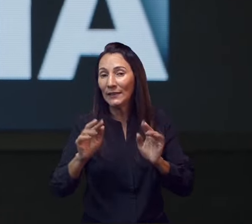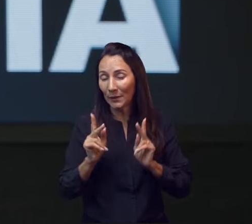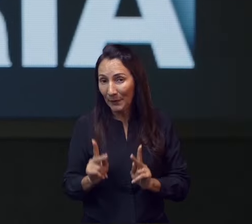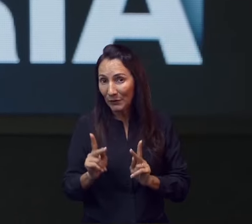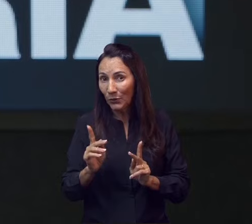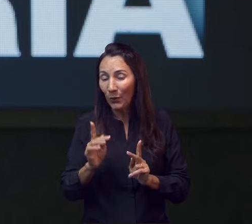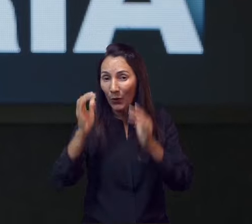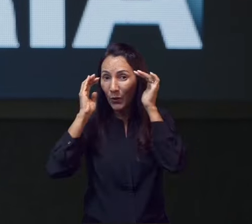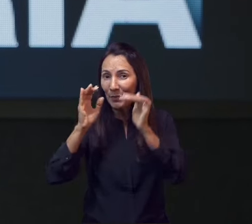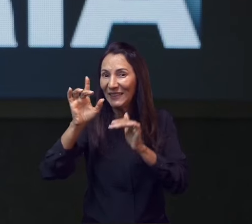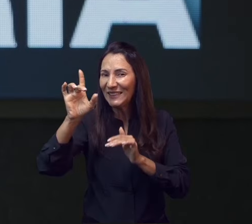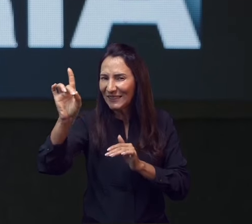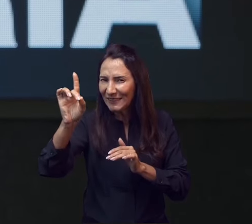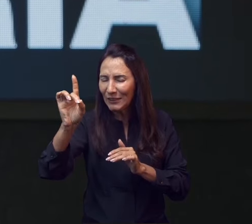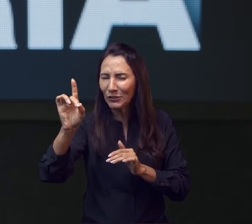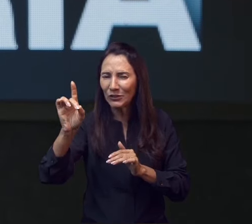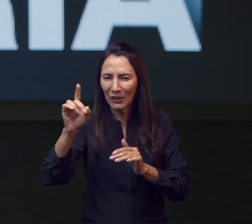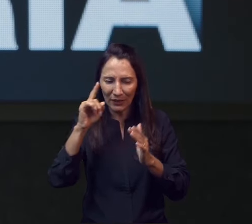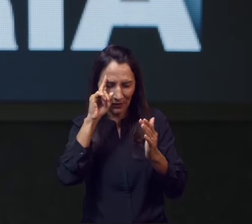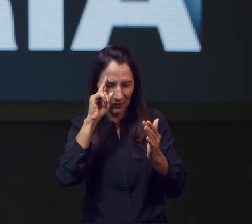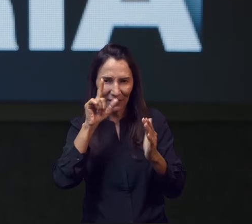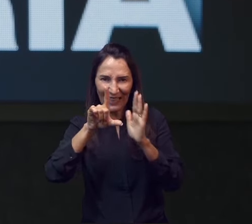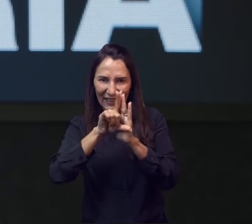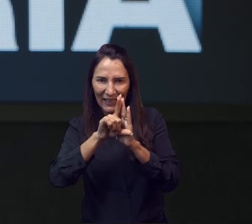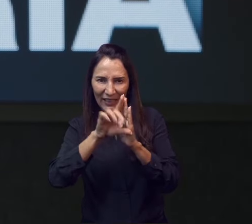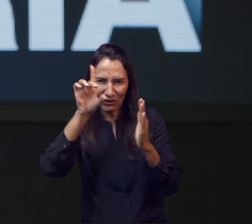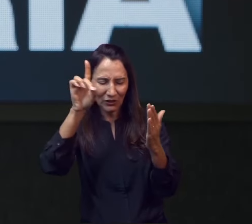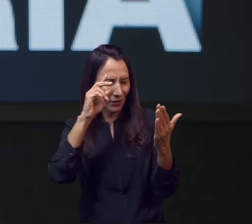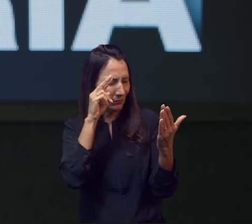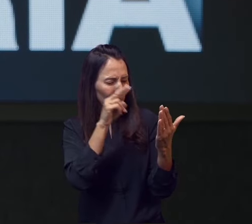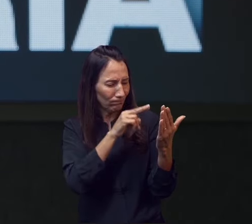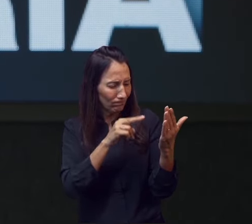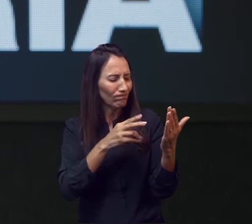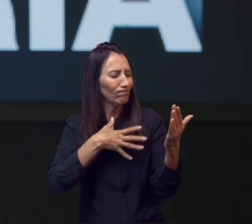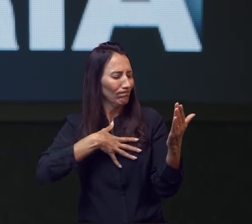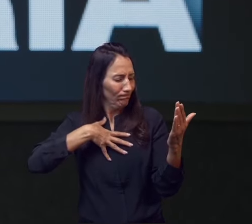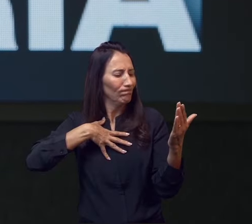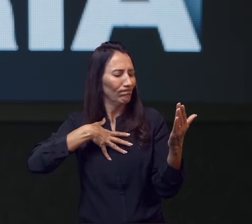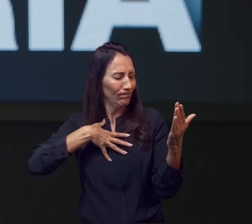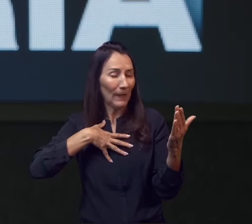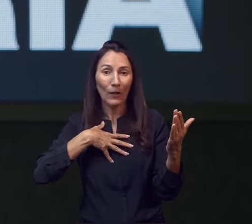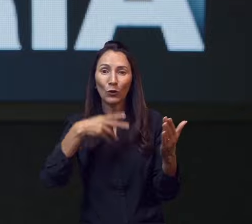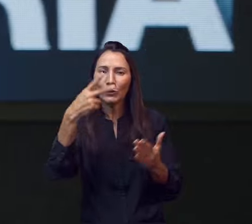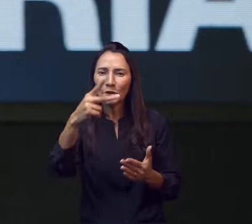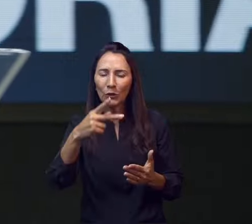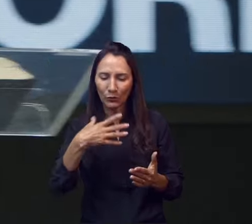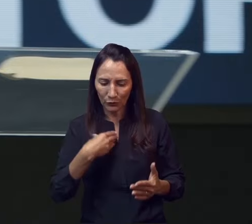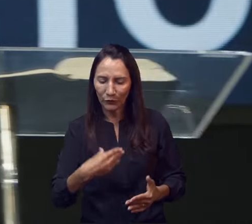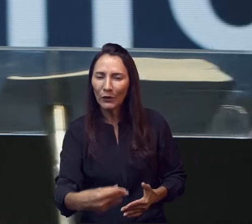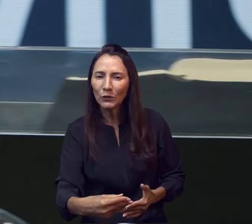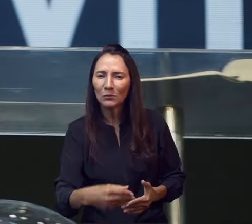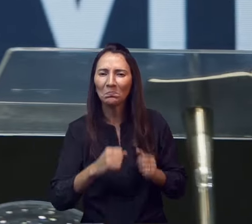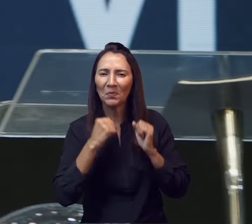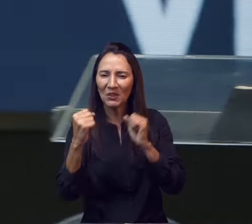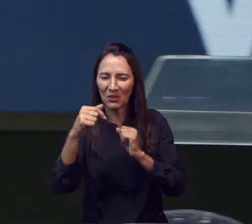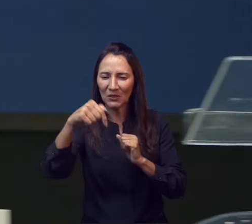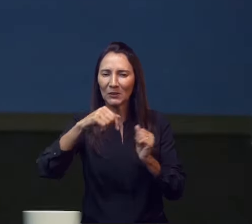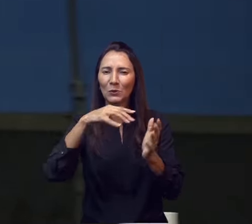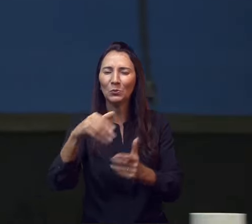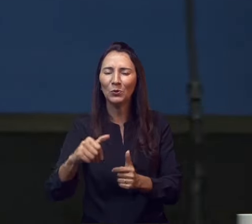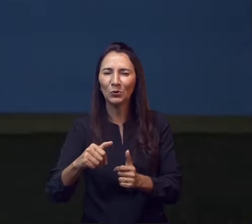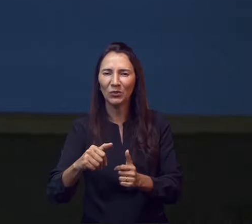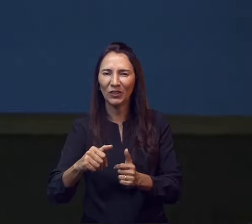e que em seus mandamentos tem grande prazer a sua geração será poderosa na terra a descendência do justo Vai ser